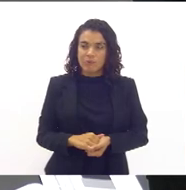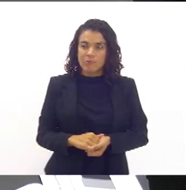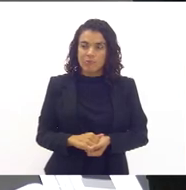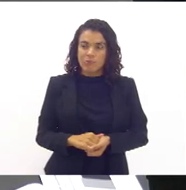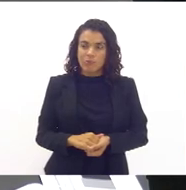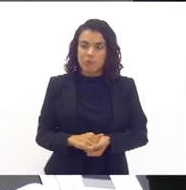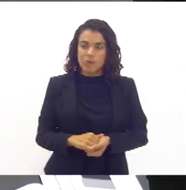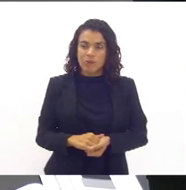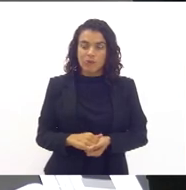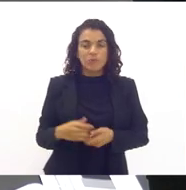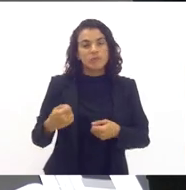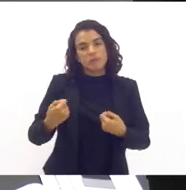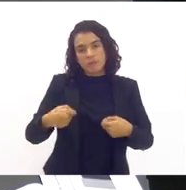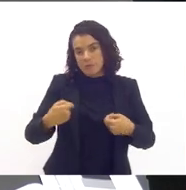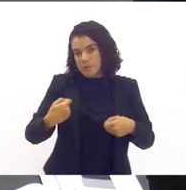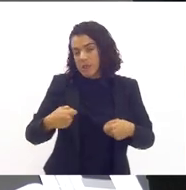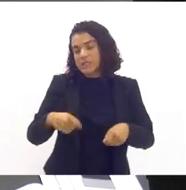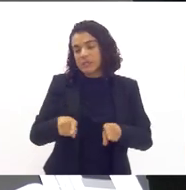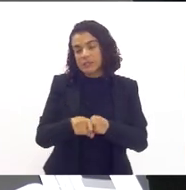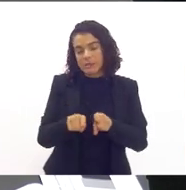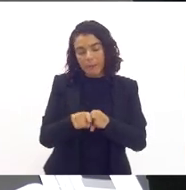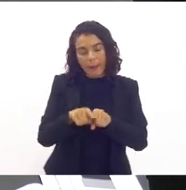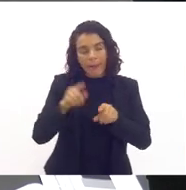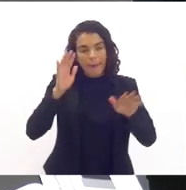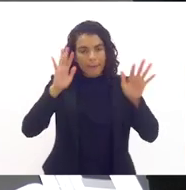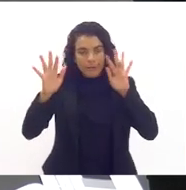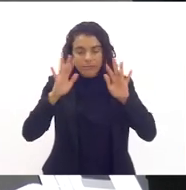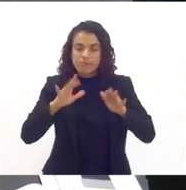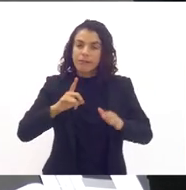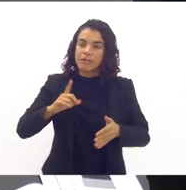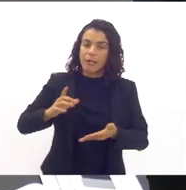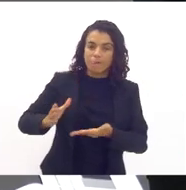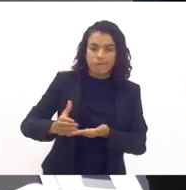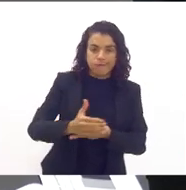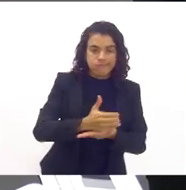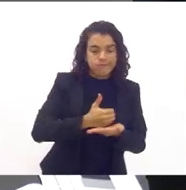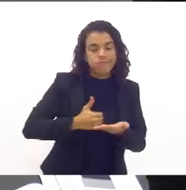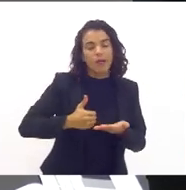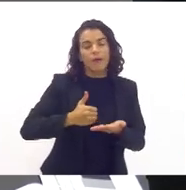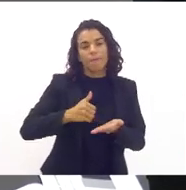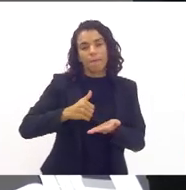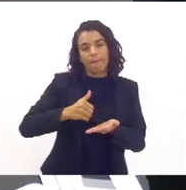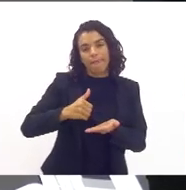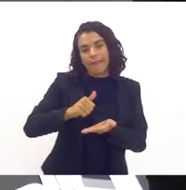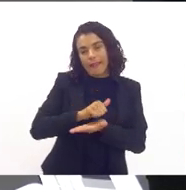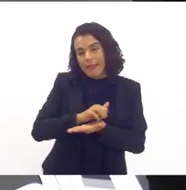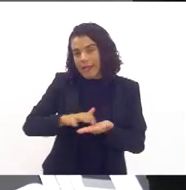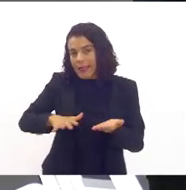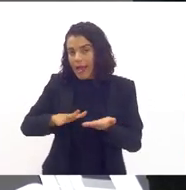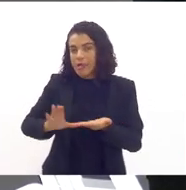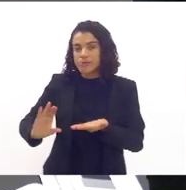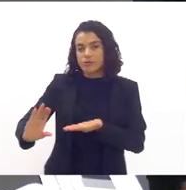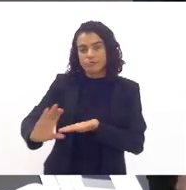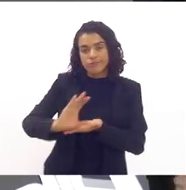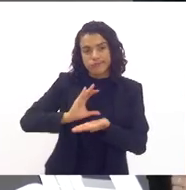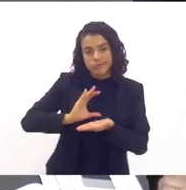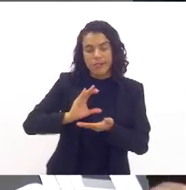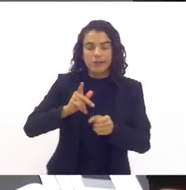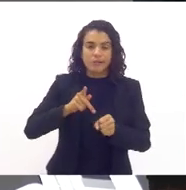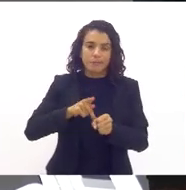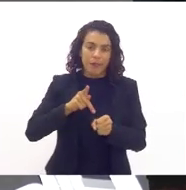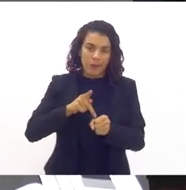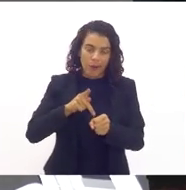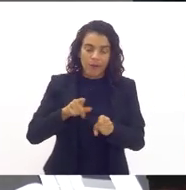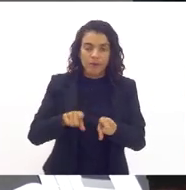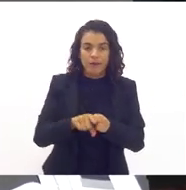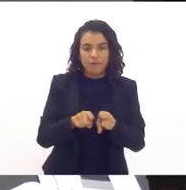A gente deve ter receitas menores de royalties e participações especiais de petróleo em 2023. A gente não deve repetir os números